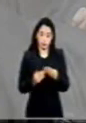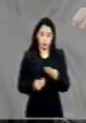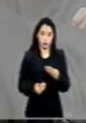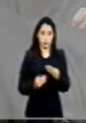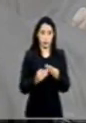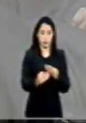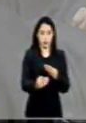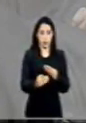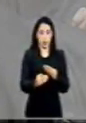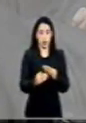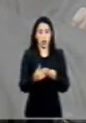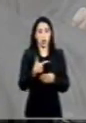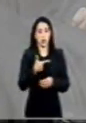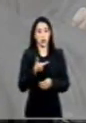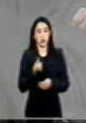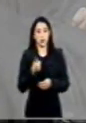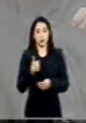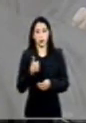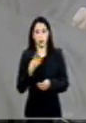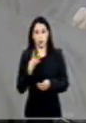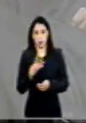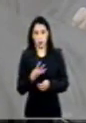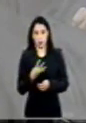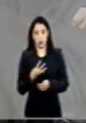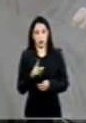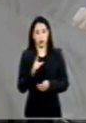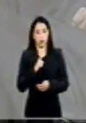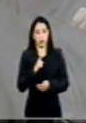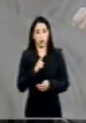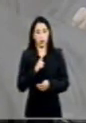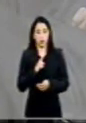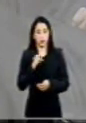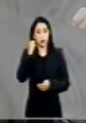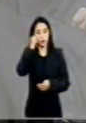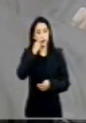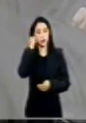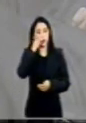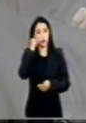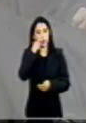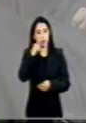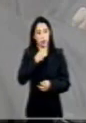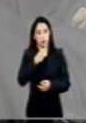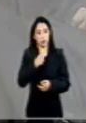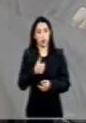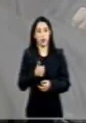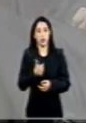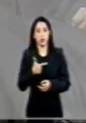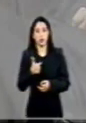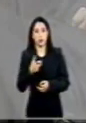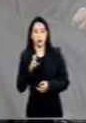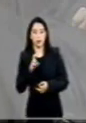Em 2014, a realização de uma varredura solicitada por um senador da República. Em 2015, a realização de outra